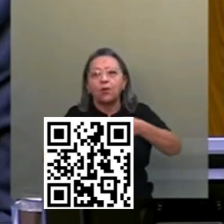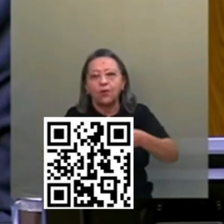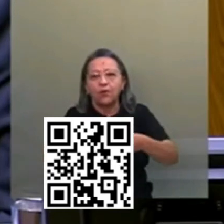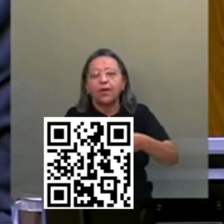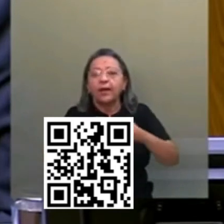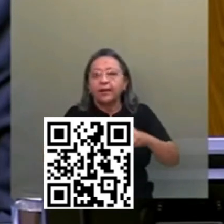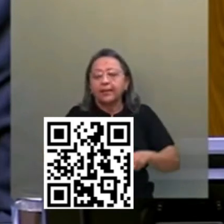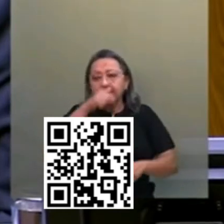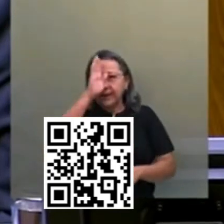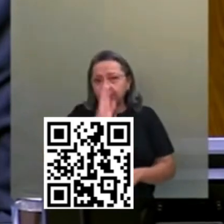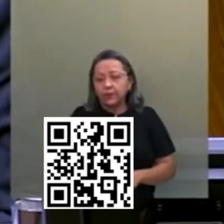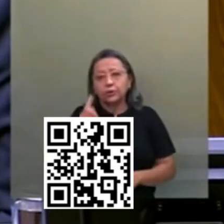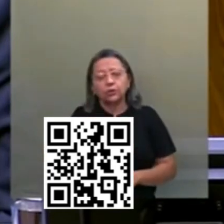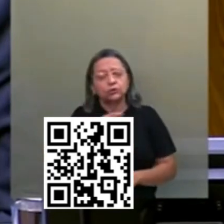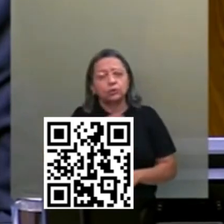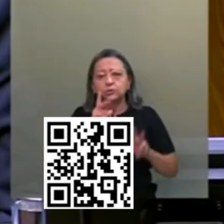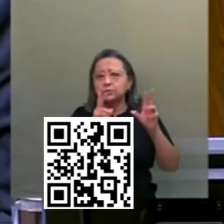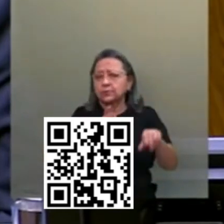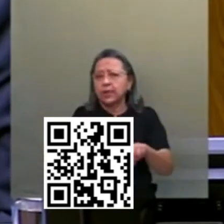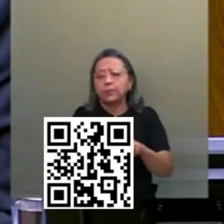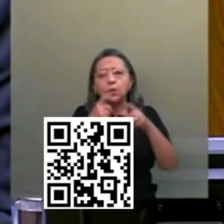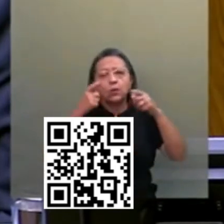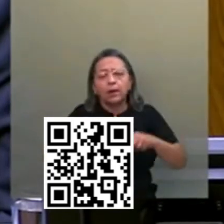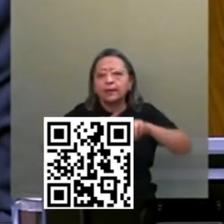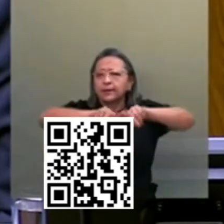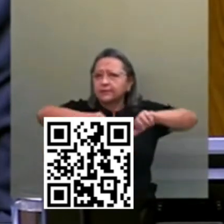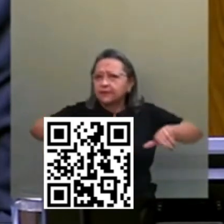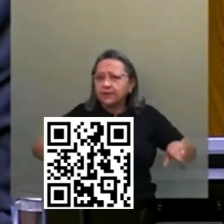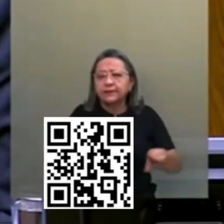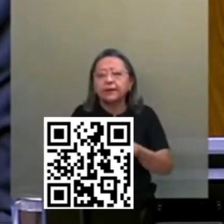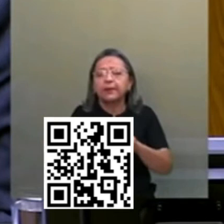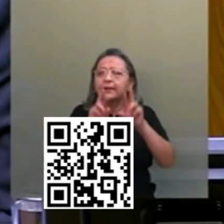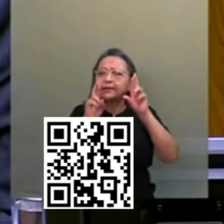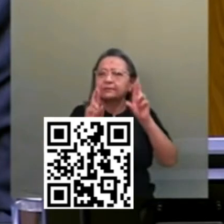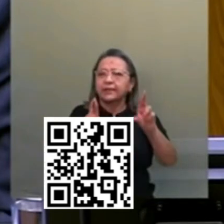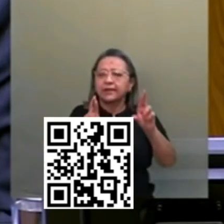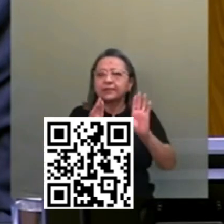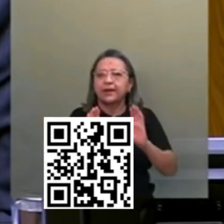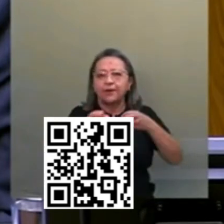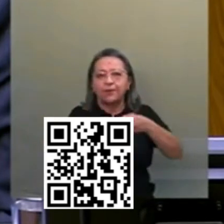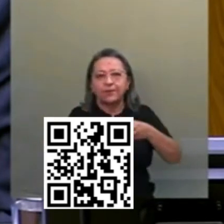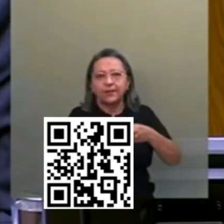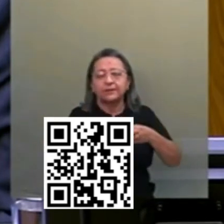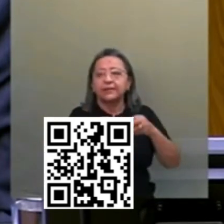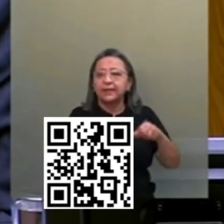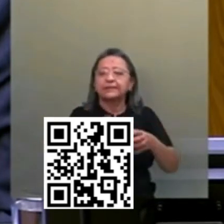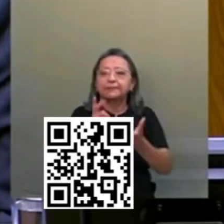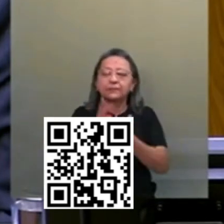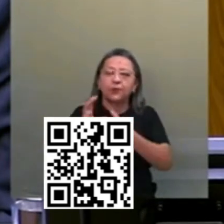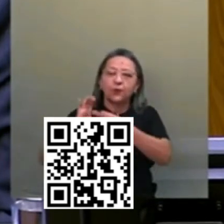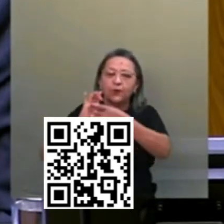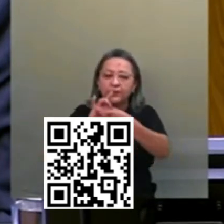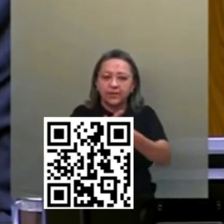Na República, somos ao mesmo tempo o lugar da diversidade e a esperança da comunidade. E nesse contexto